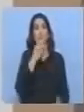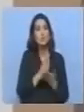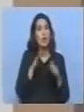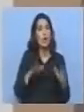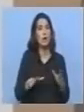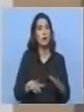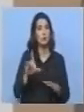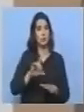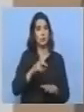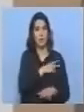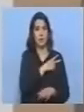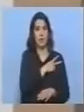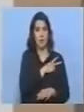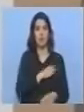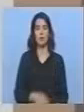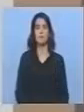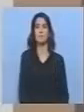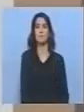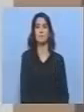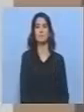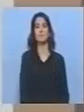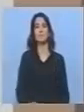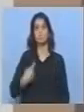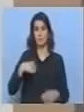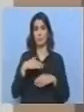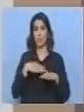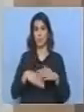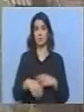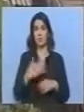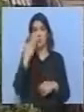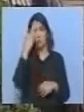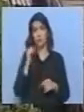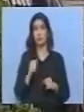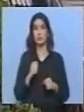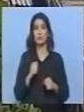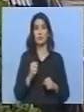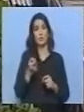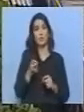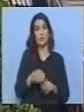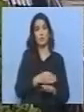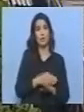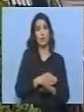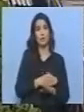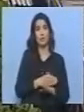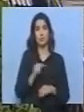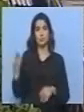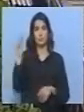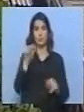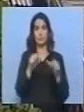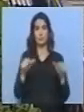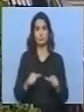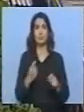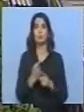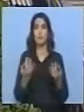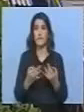Lisboa. Aquilo que nós estamos a fazer, provavelmente, está a ser feito um bocadinho antes do resto do sistema, porque, de facto, a situação